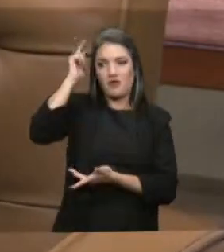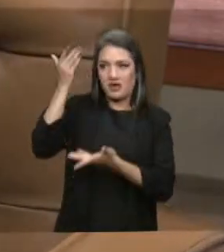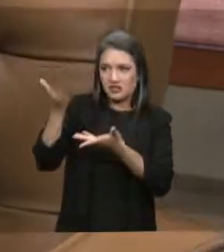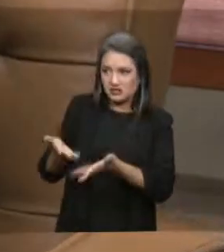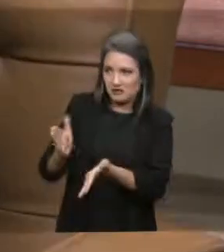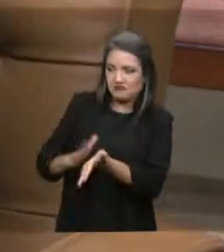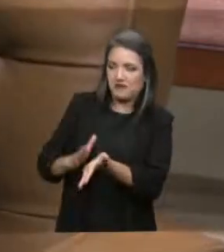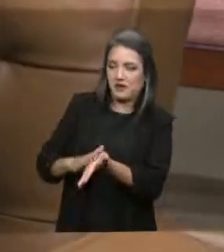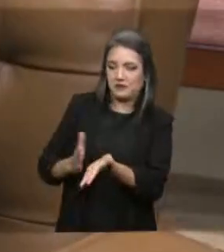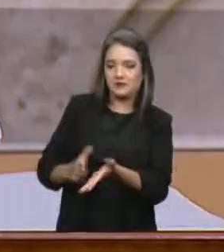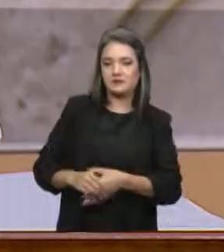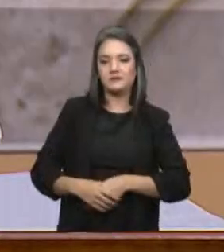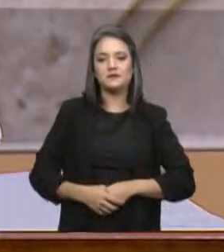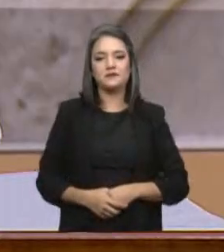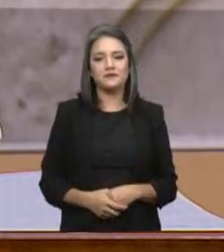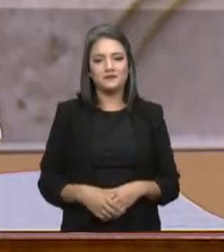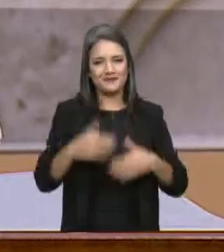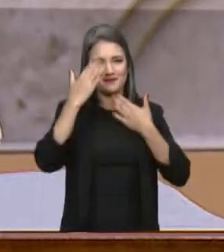cumprimento